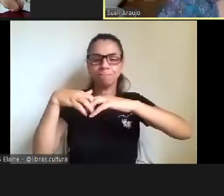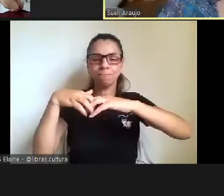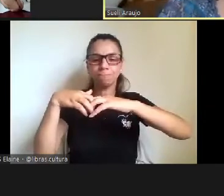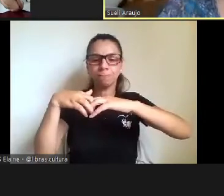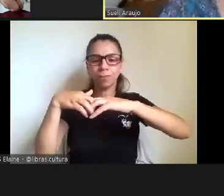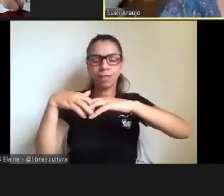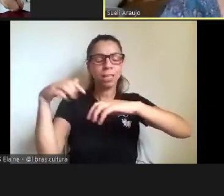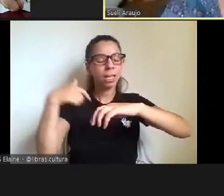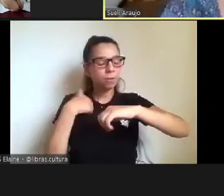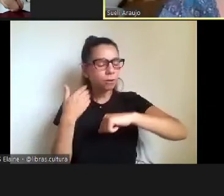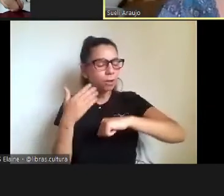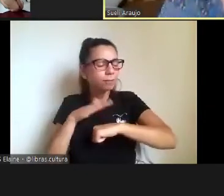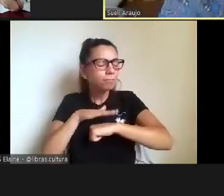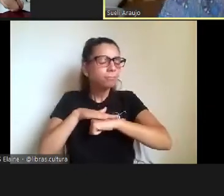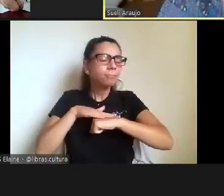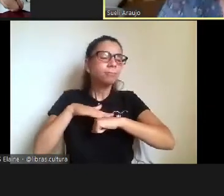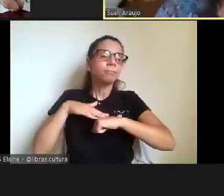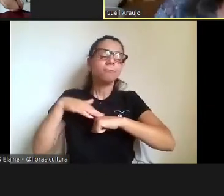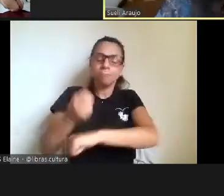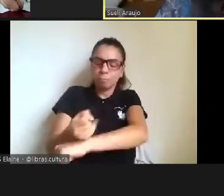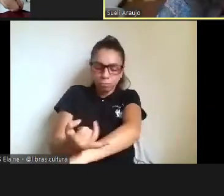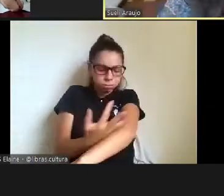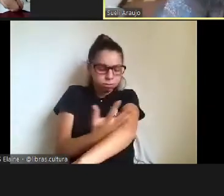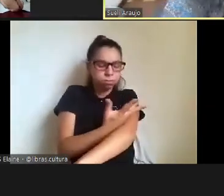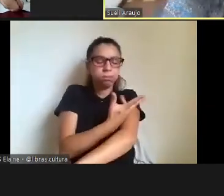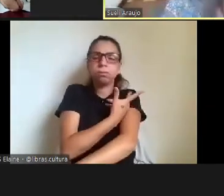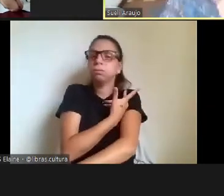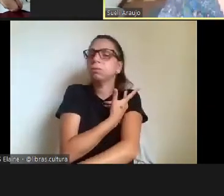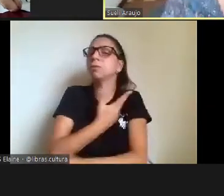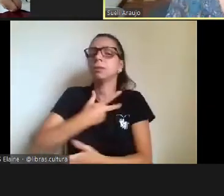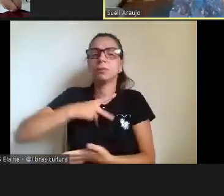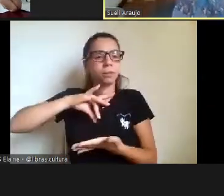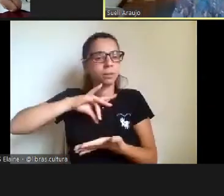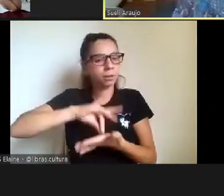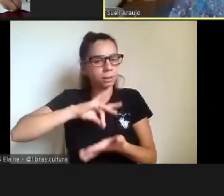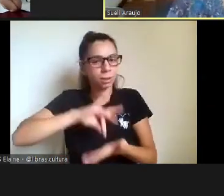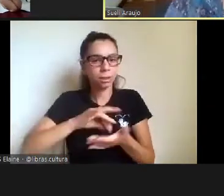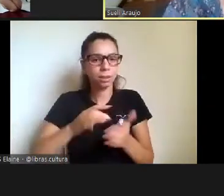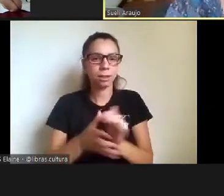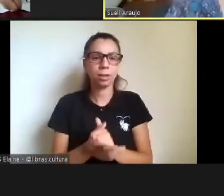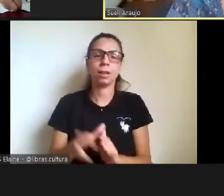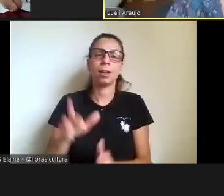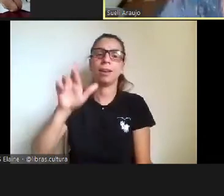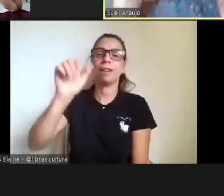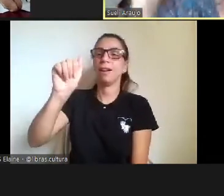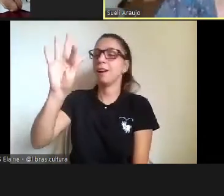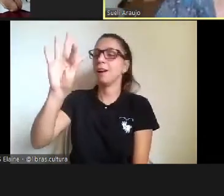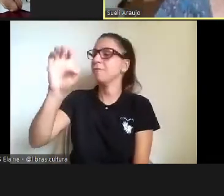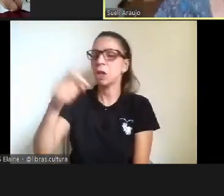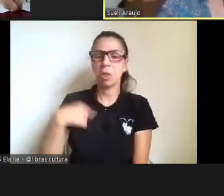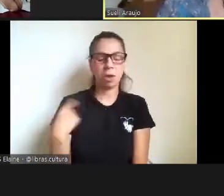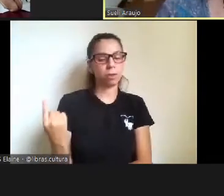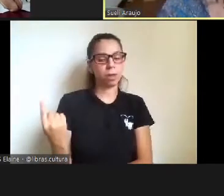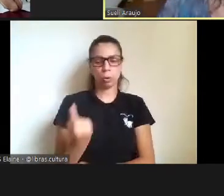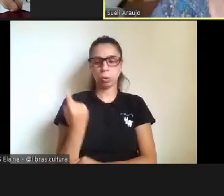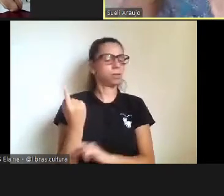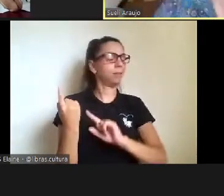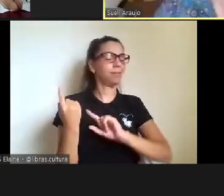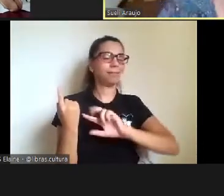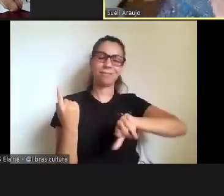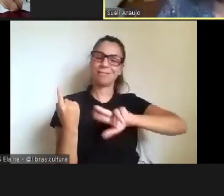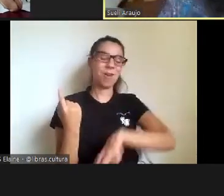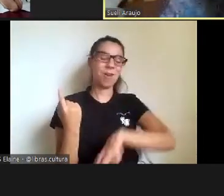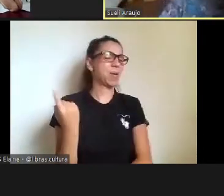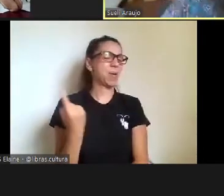fui acariciada. Me emocionei demais em cada trabalho. Rafa, nós não estamos sós. Isso é uma verdade. Nós não